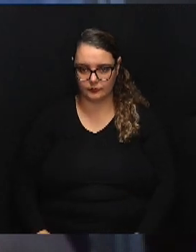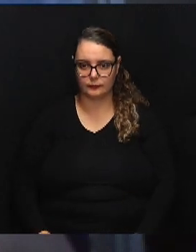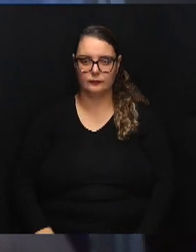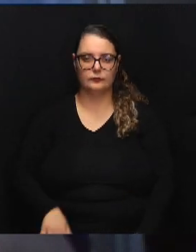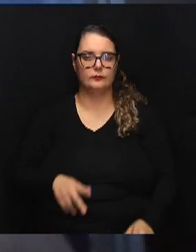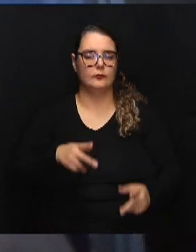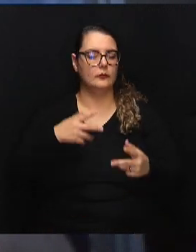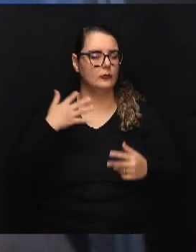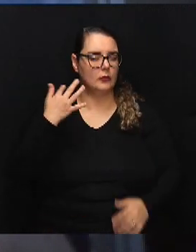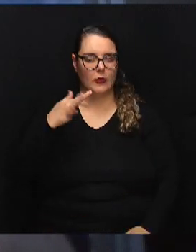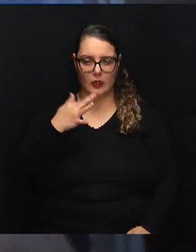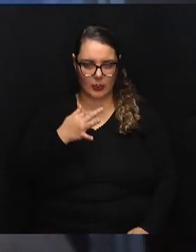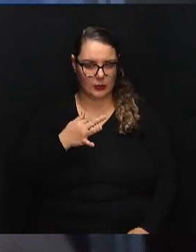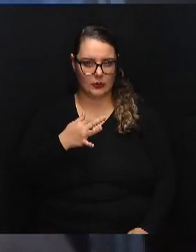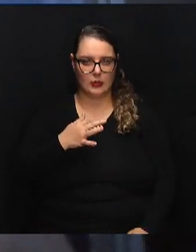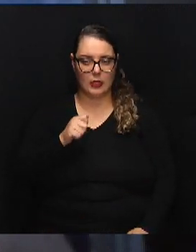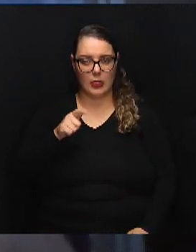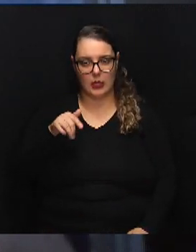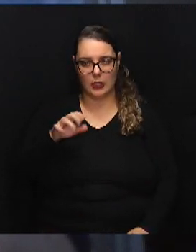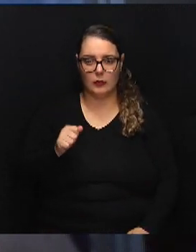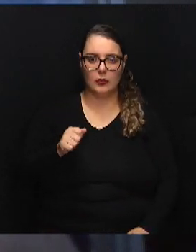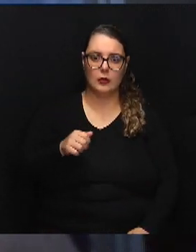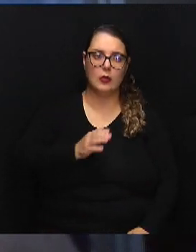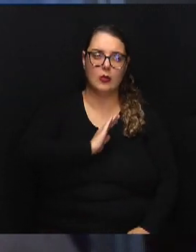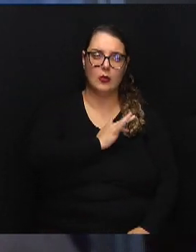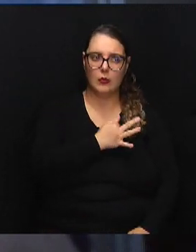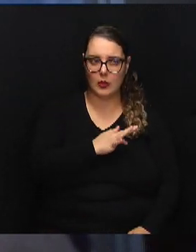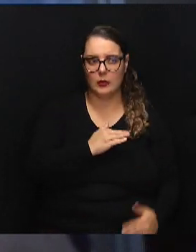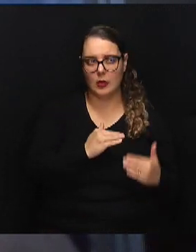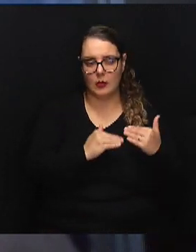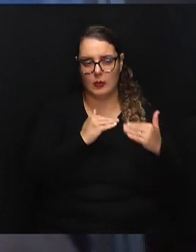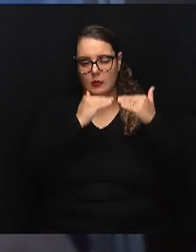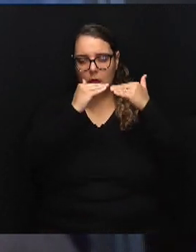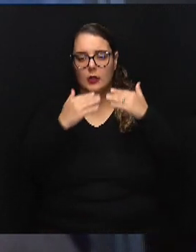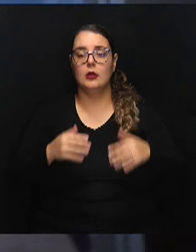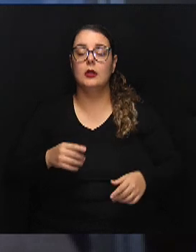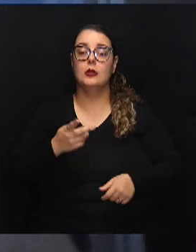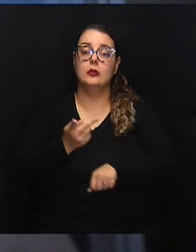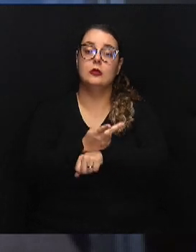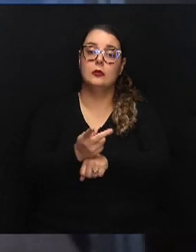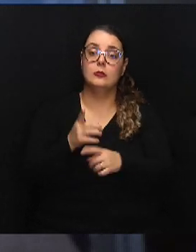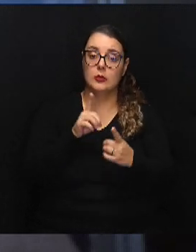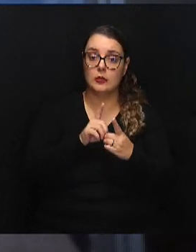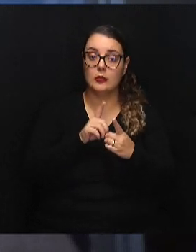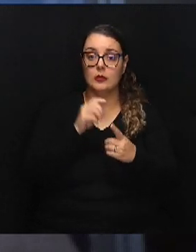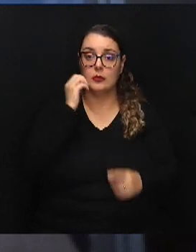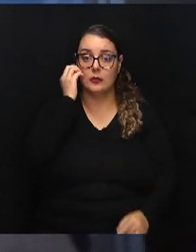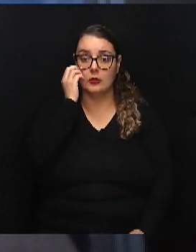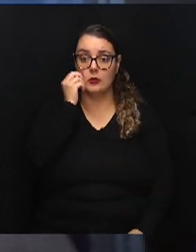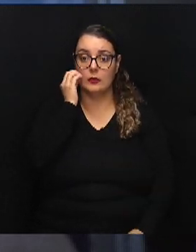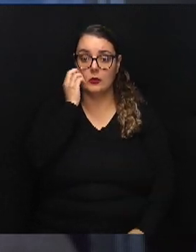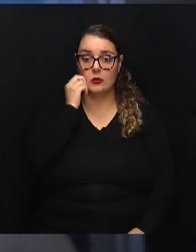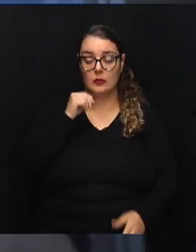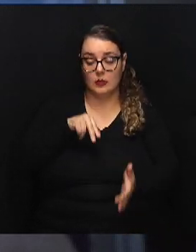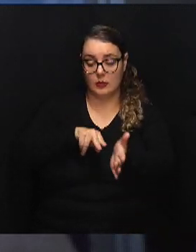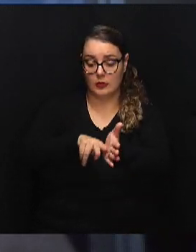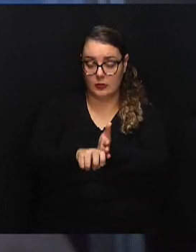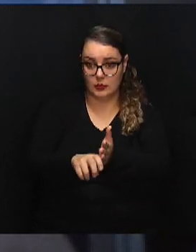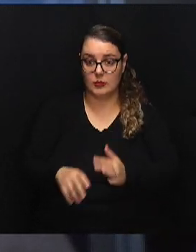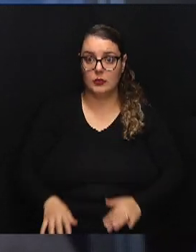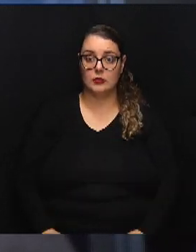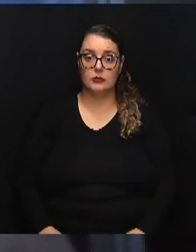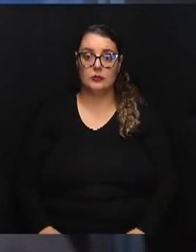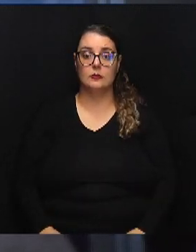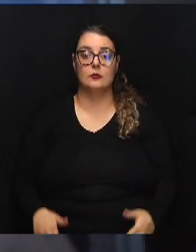aguda, ou uma dor rapidamente progressiva, a gente procura o atendimento, e aí o diagnóstico,